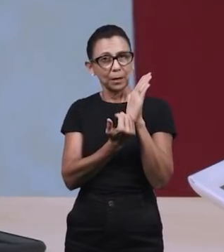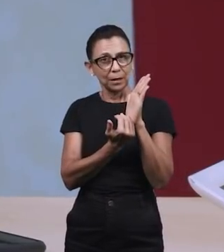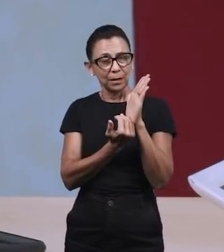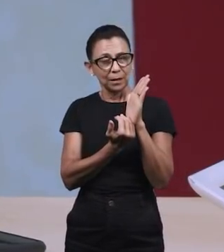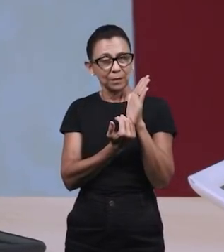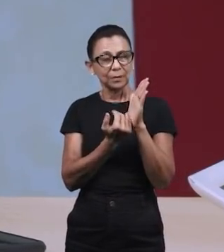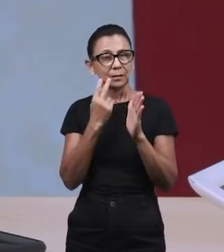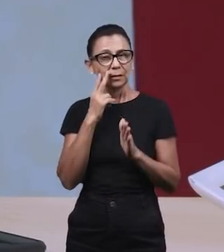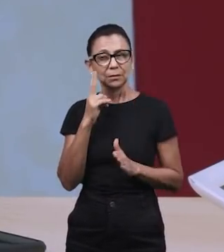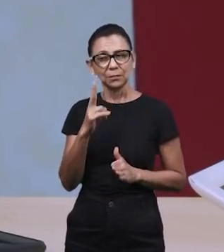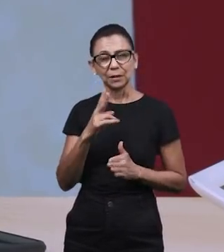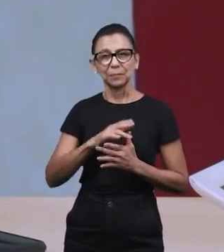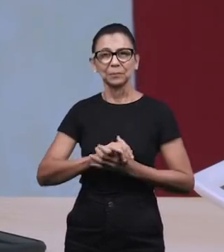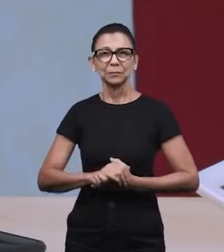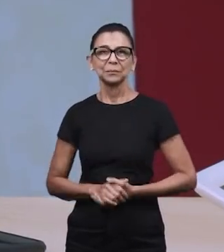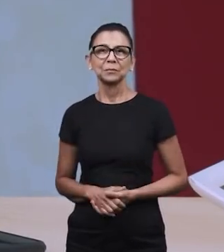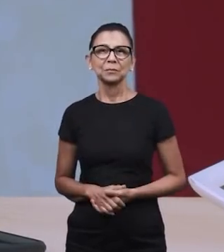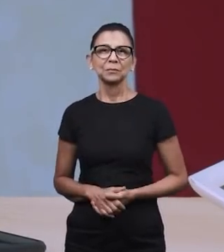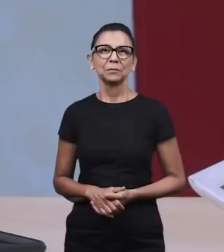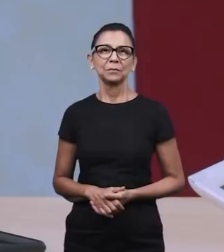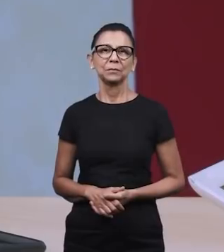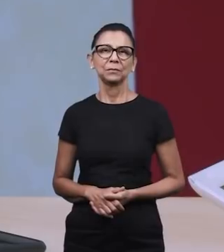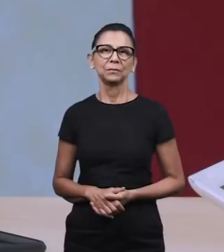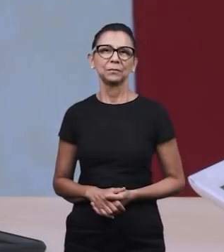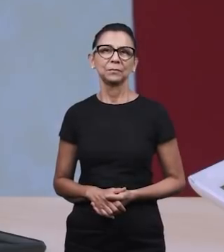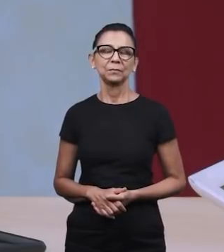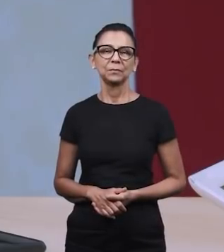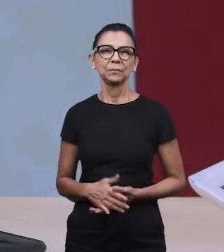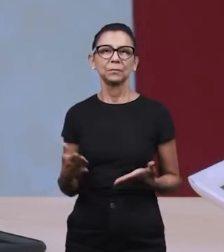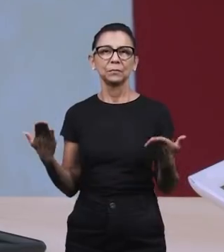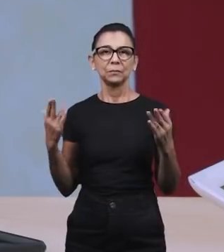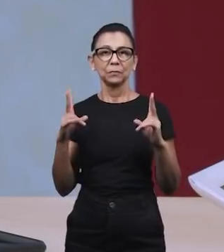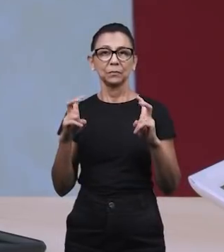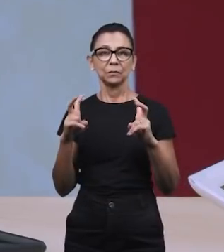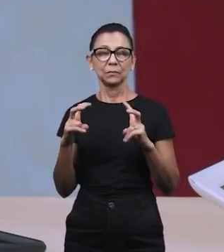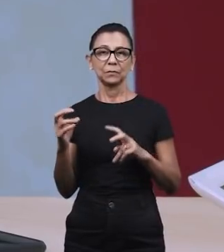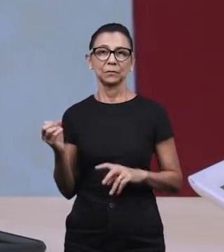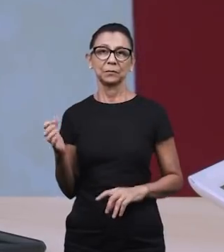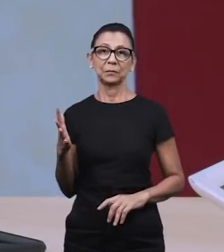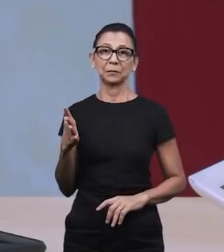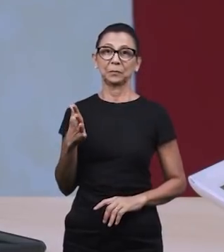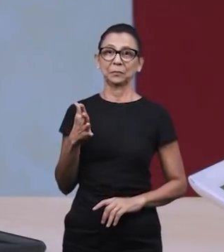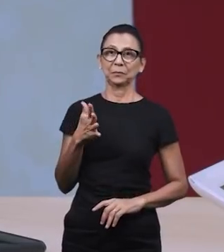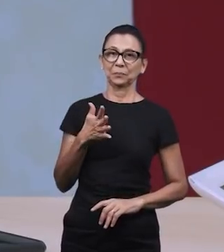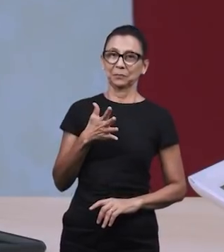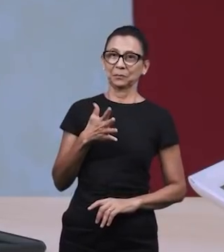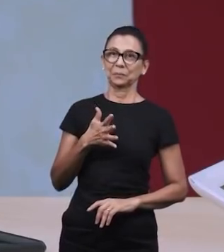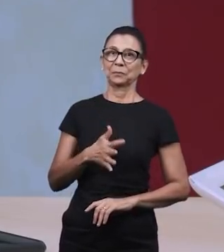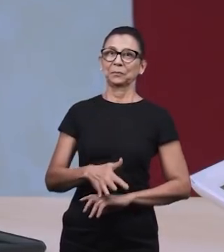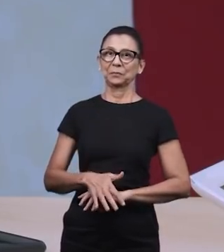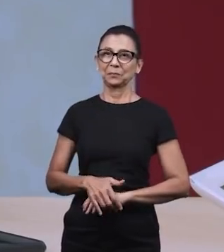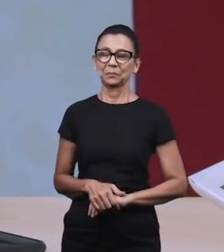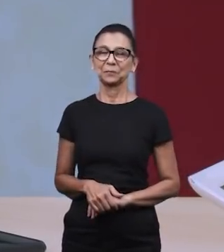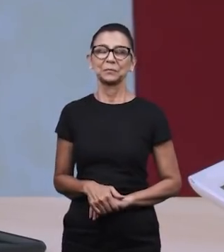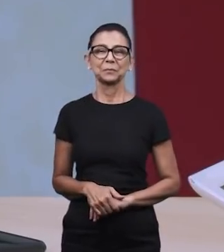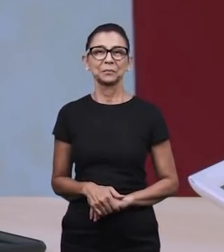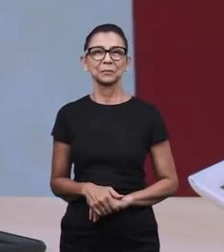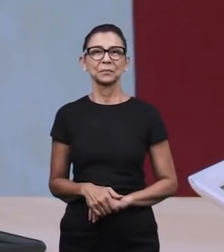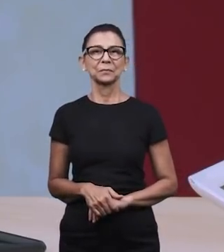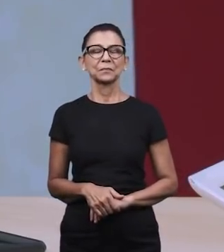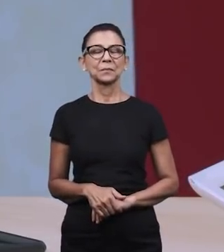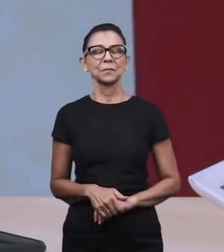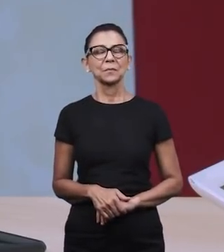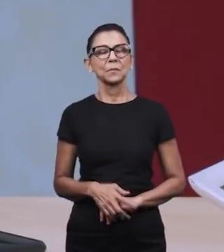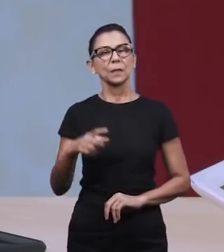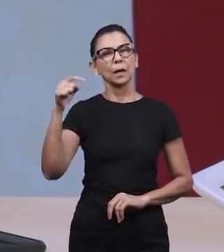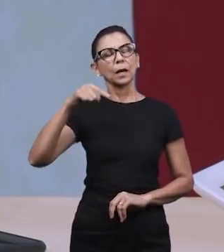contextualizado, é a expressão, naquilo que está sendo tratado. Mas a gente está começando um tema novo hoje. E é um tema, como todos os demais trazidos